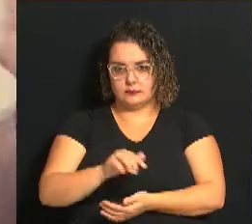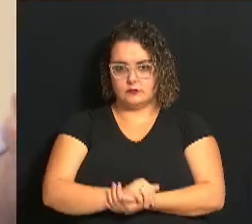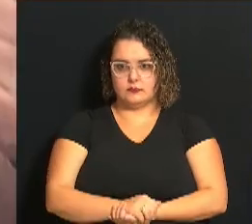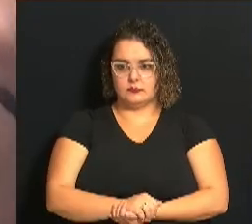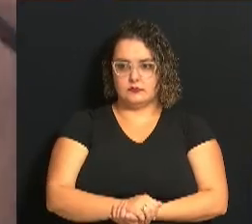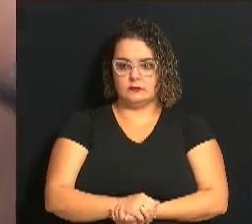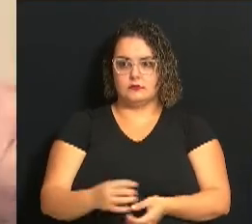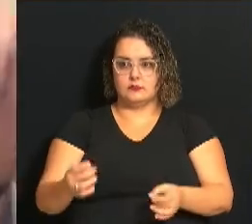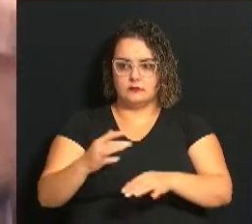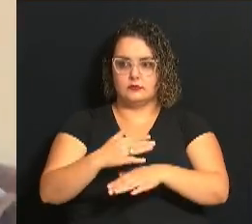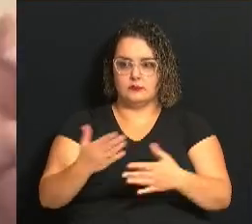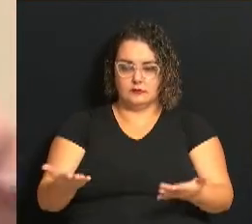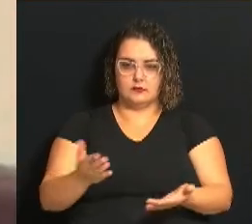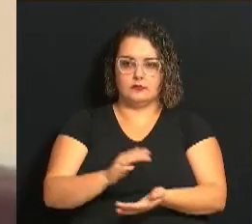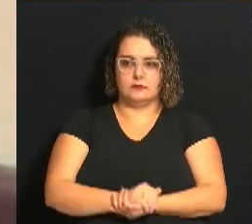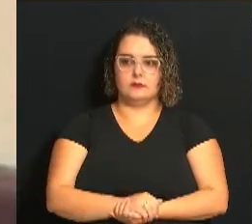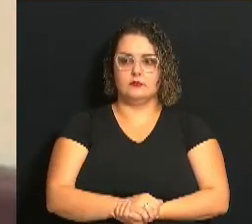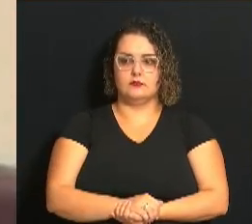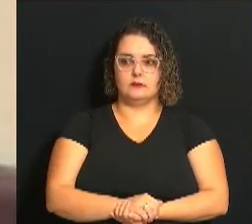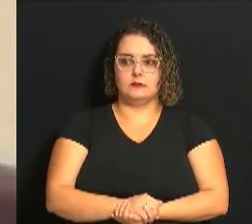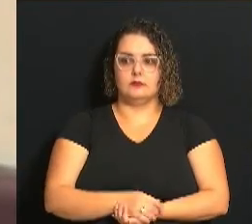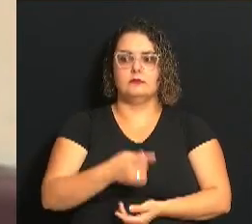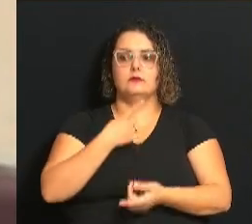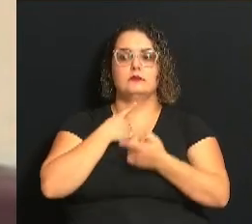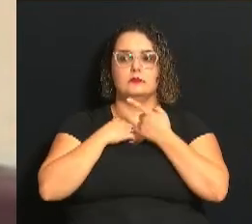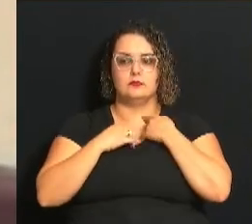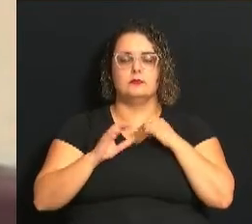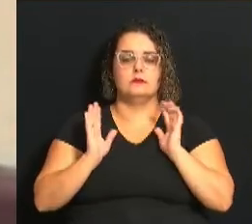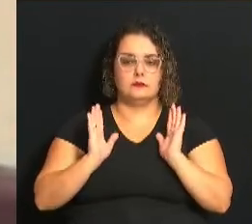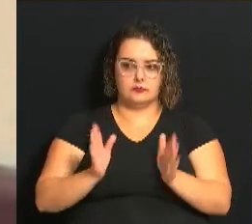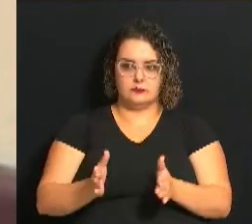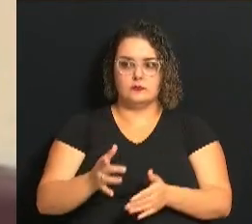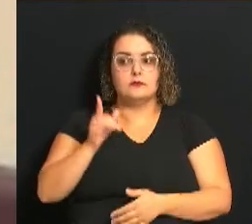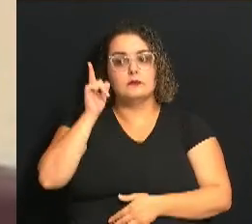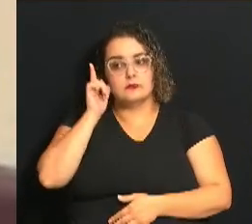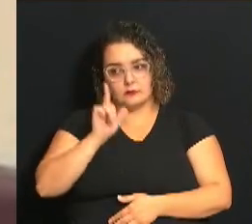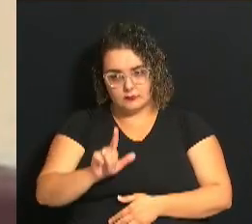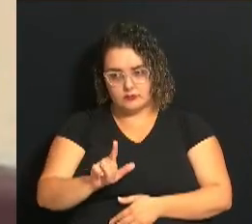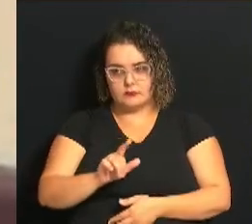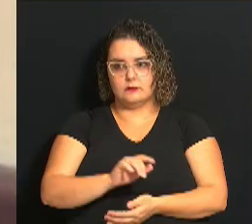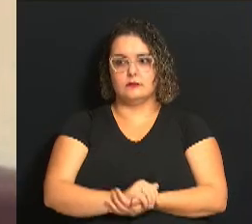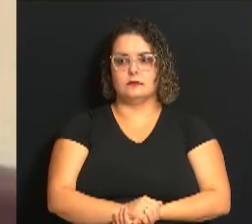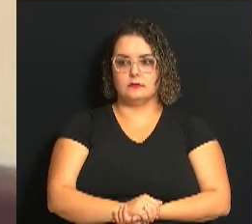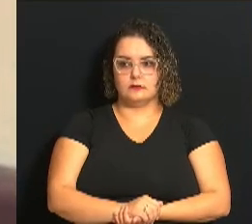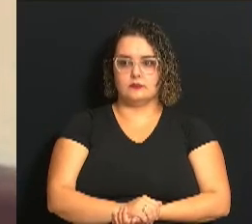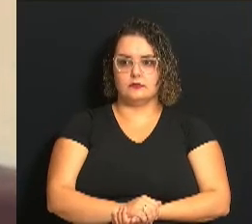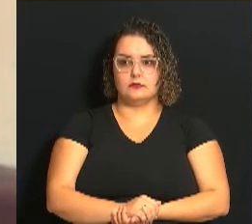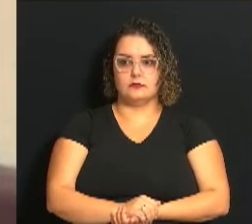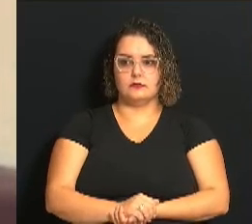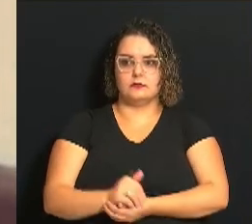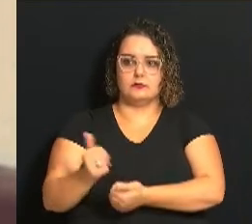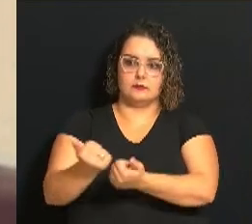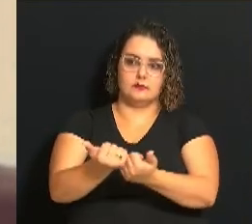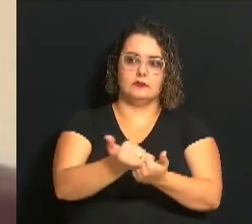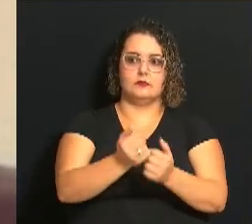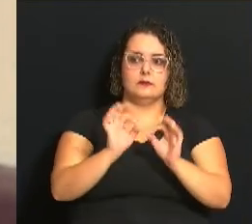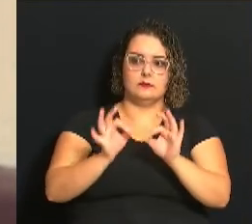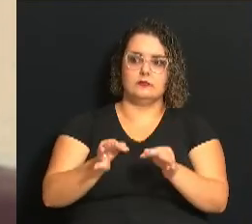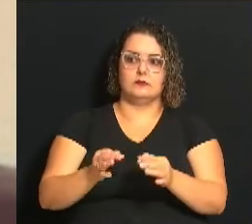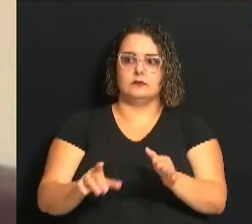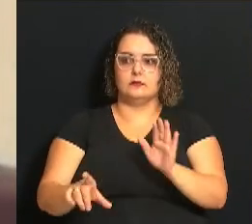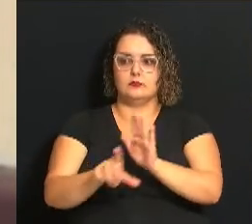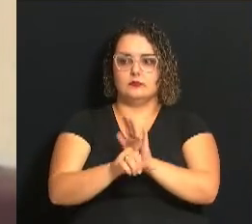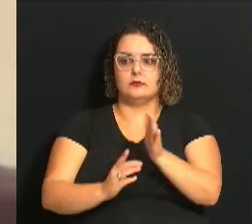essa necessidade que ela já existe no momento, a gente vai conseguir preencher em sendo aprovada essa lei aqui. Então, acho que era